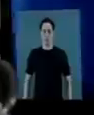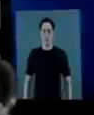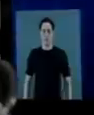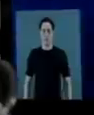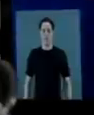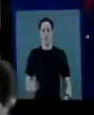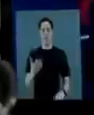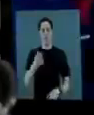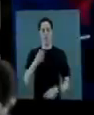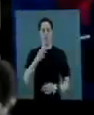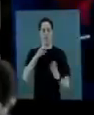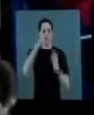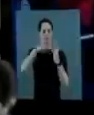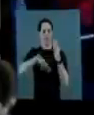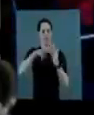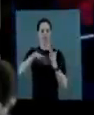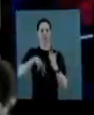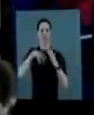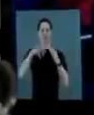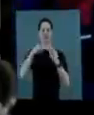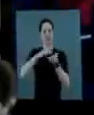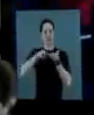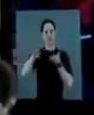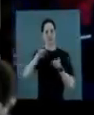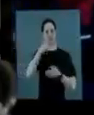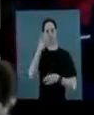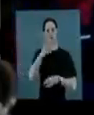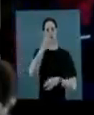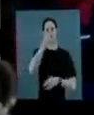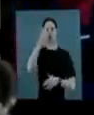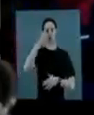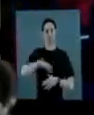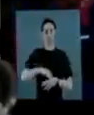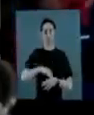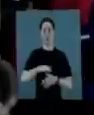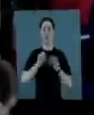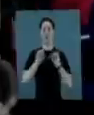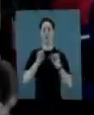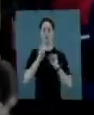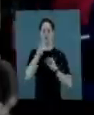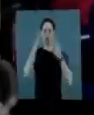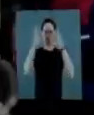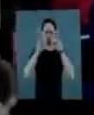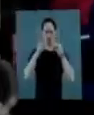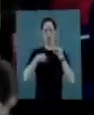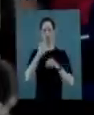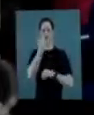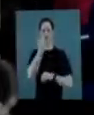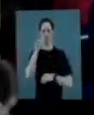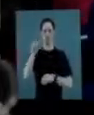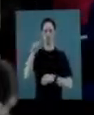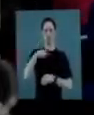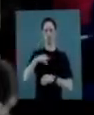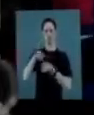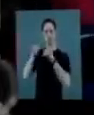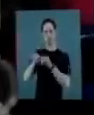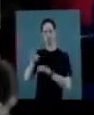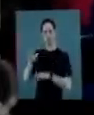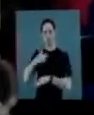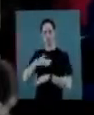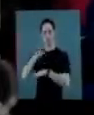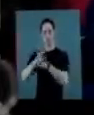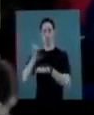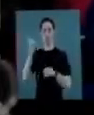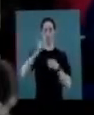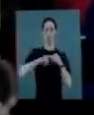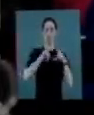logo quando eu sair diz o seguinte Boa noite Vinícius Desculpe incomodar os horário de descanso Acabei de pousar no meu estado Só retorne para Brasília